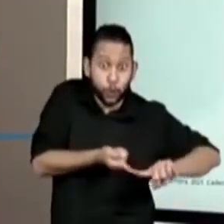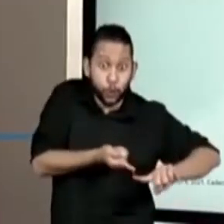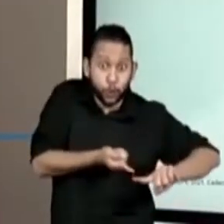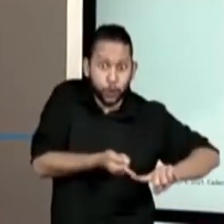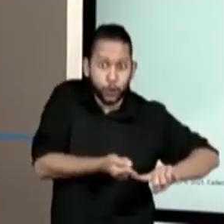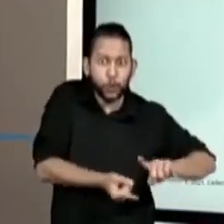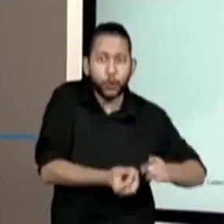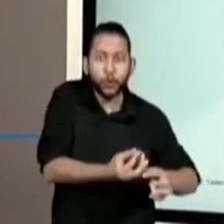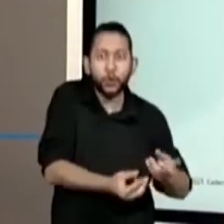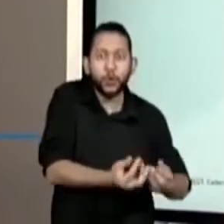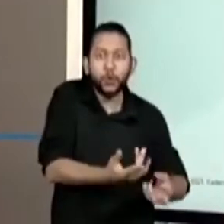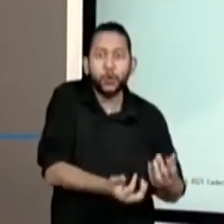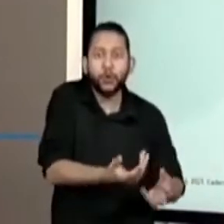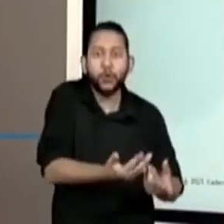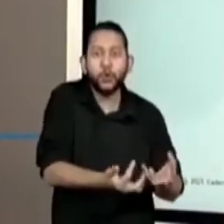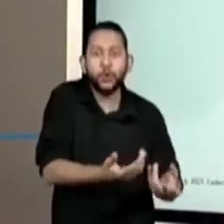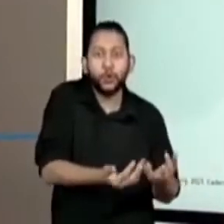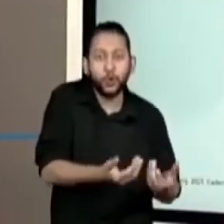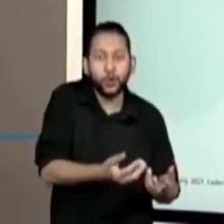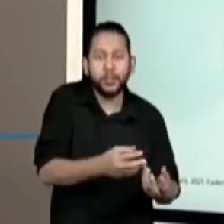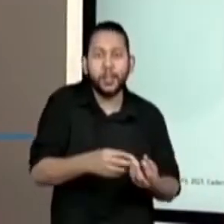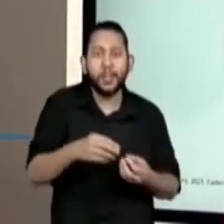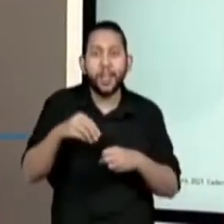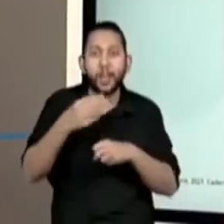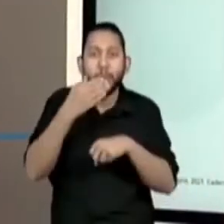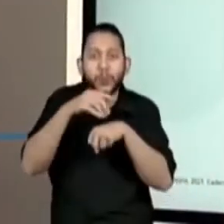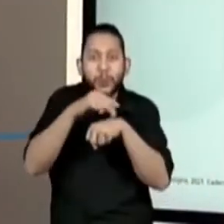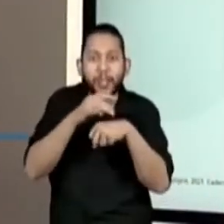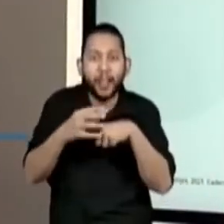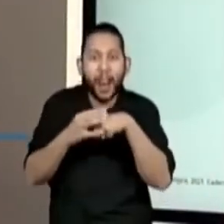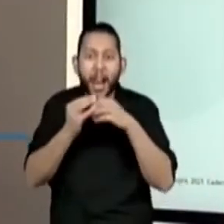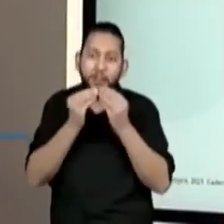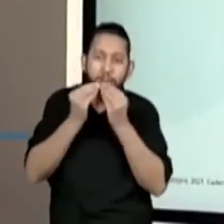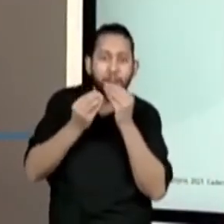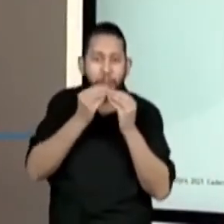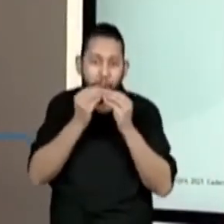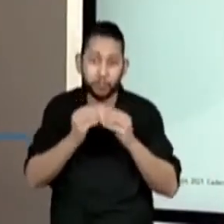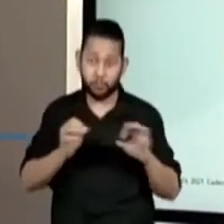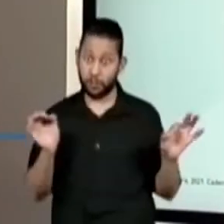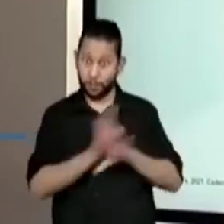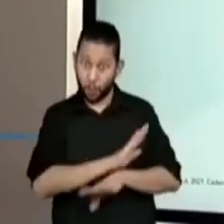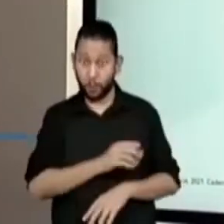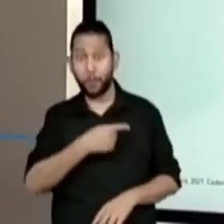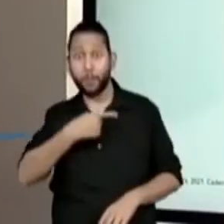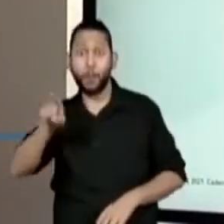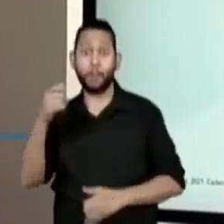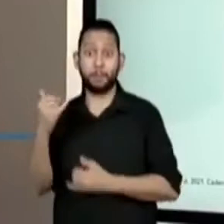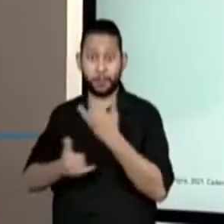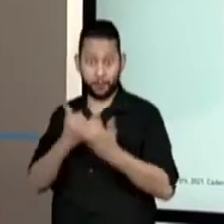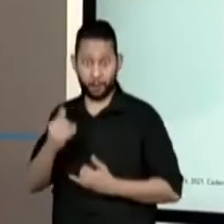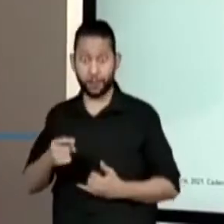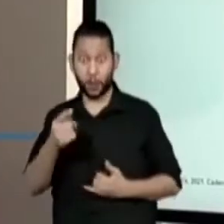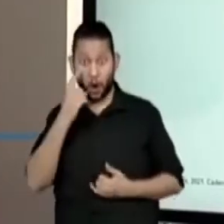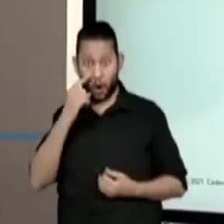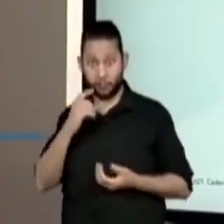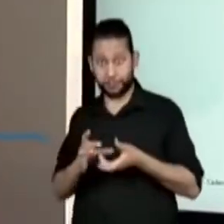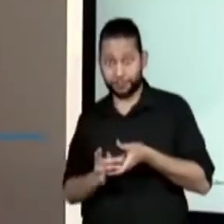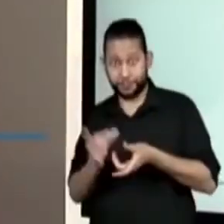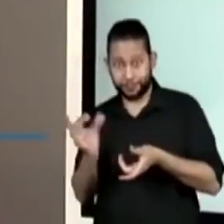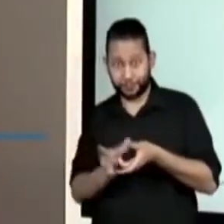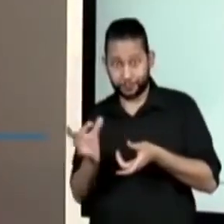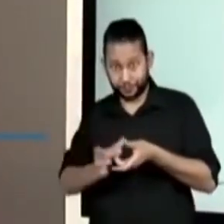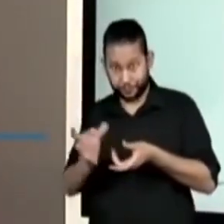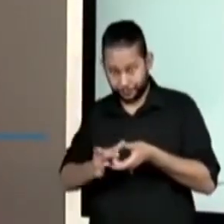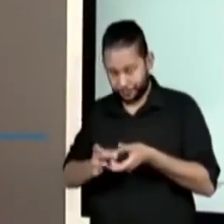comer bolinho de chuva Os meninos foram brincar e distribuir o carta o menino pegou a quantidade para ele outra quantidade